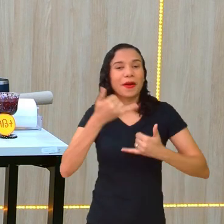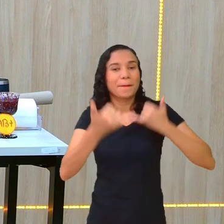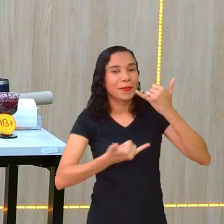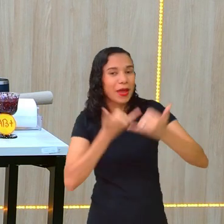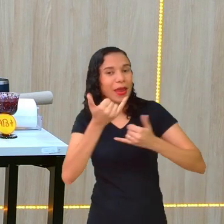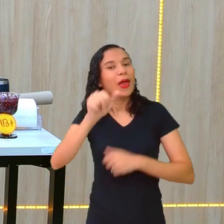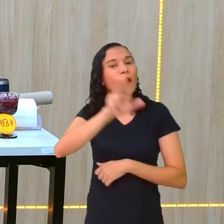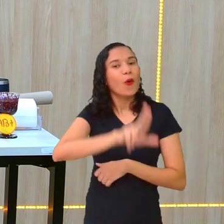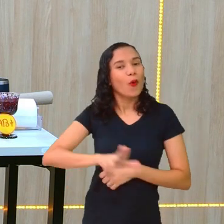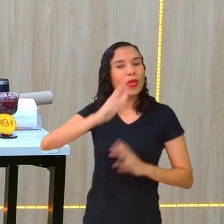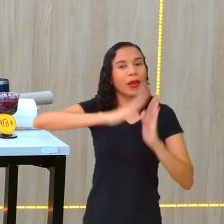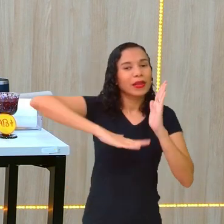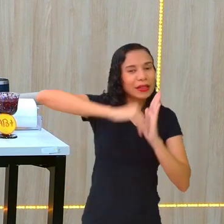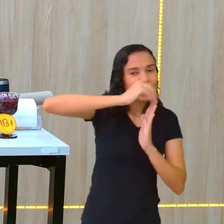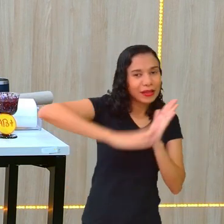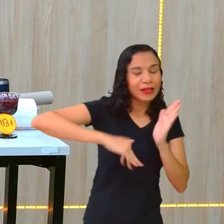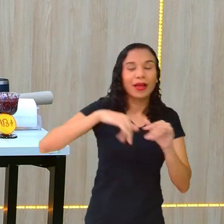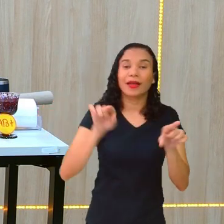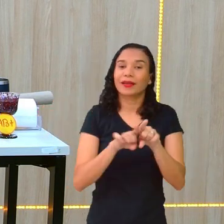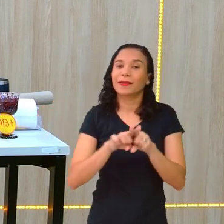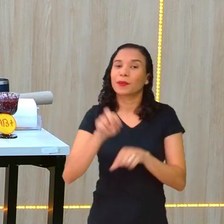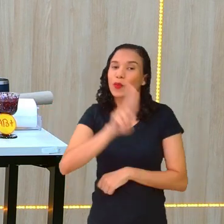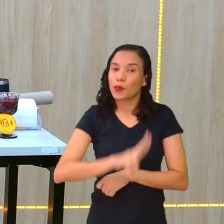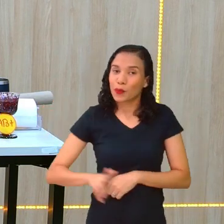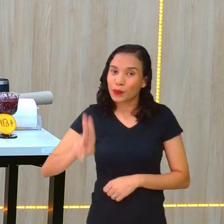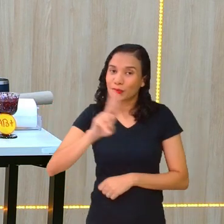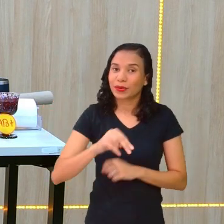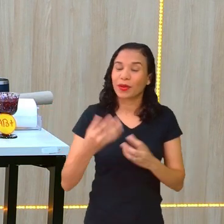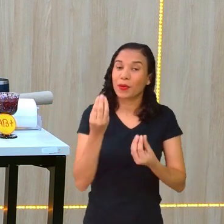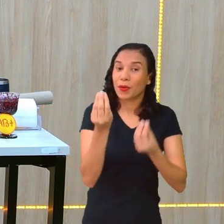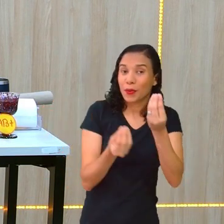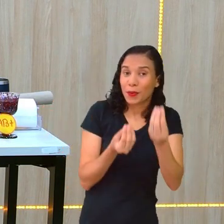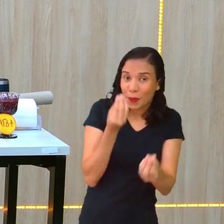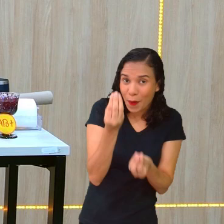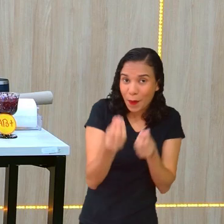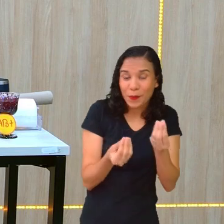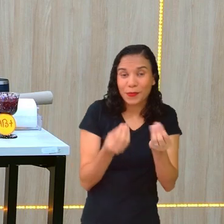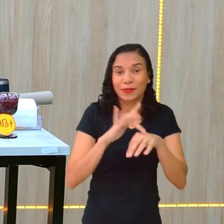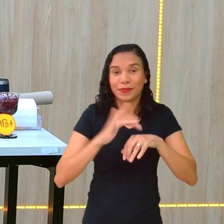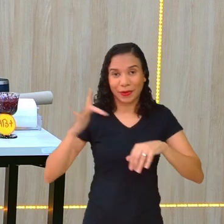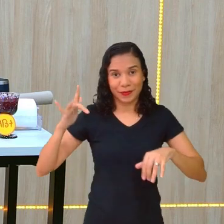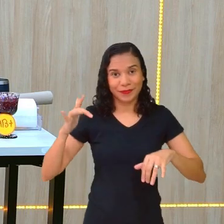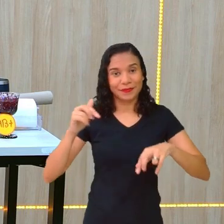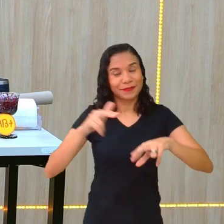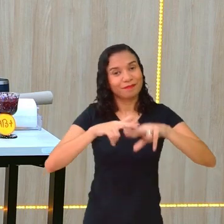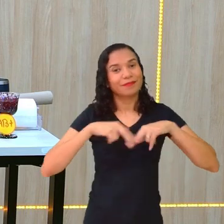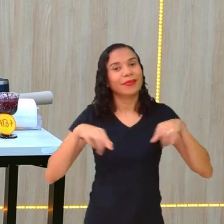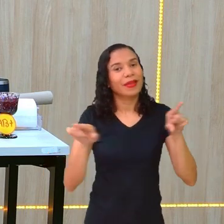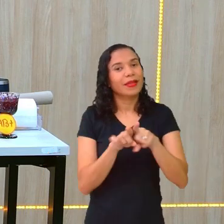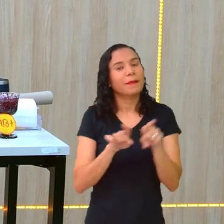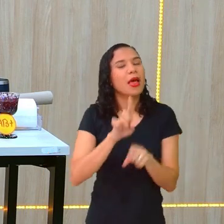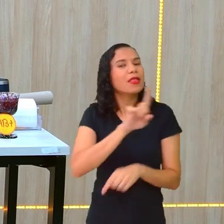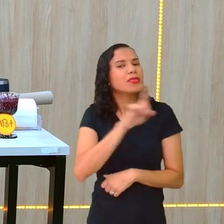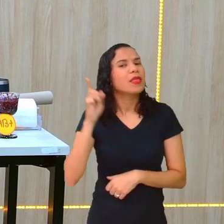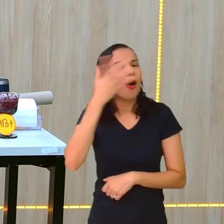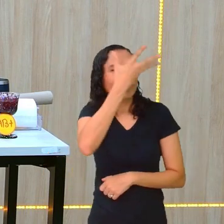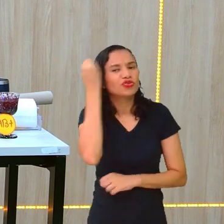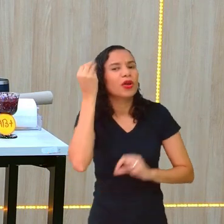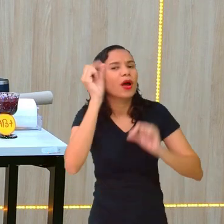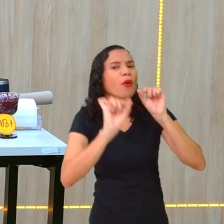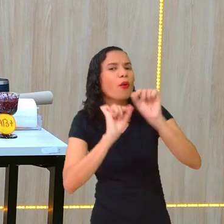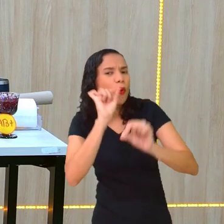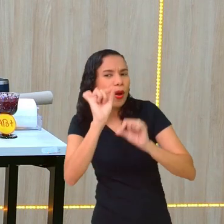brincadeira, utilizando tinta e utilizando também a questão aí do glitter. Não podemos esquecer que o